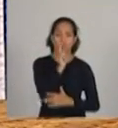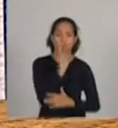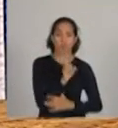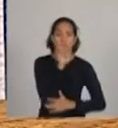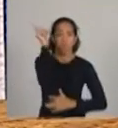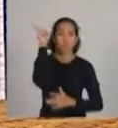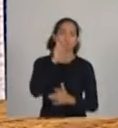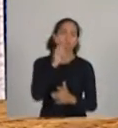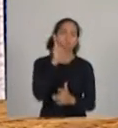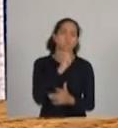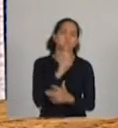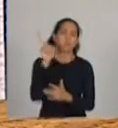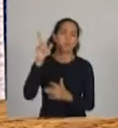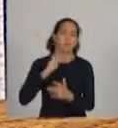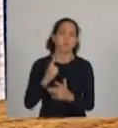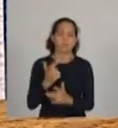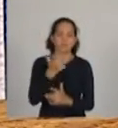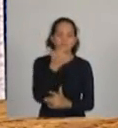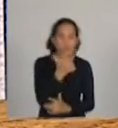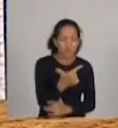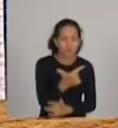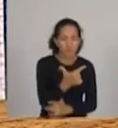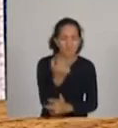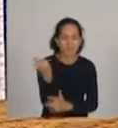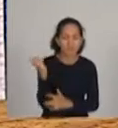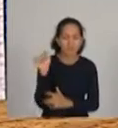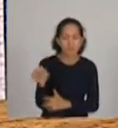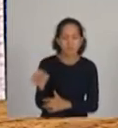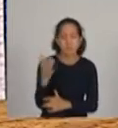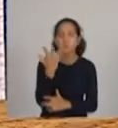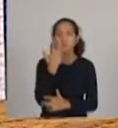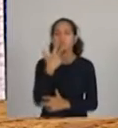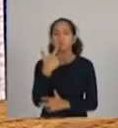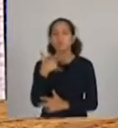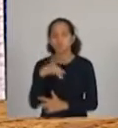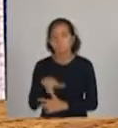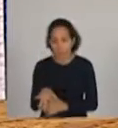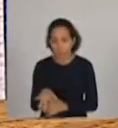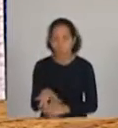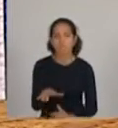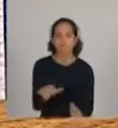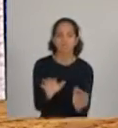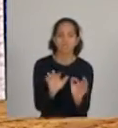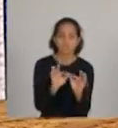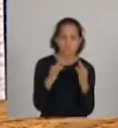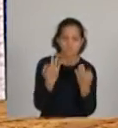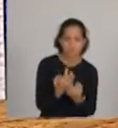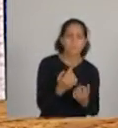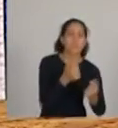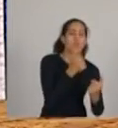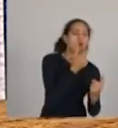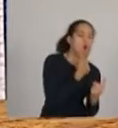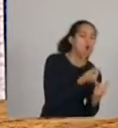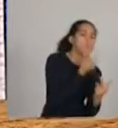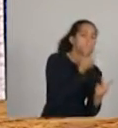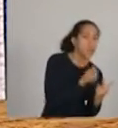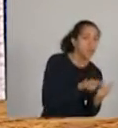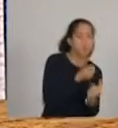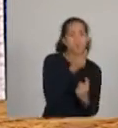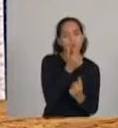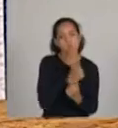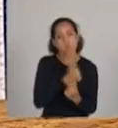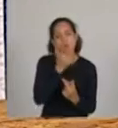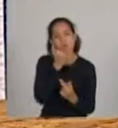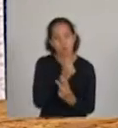Estados Unidos 200 mil crianças são criadas por casais do mesmo sexo. E ele